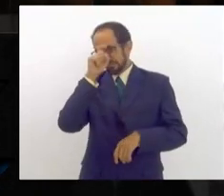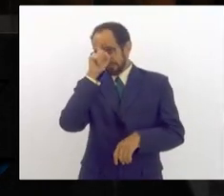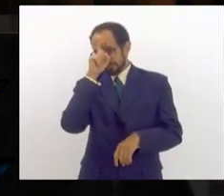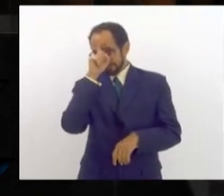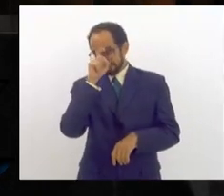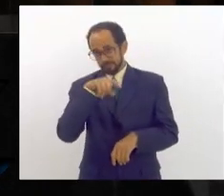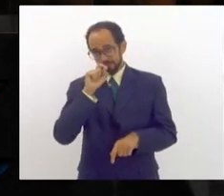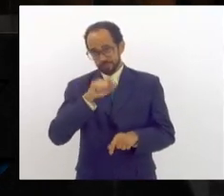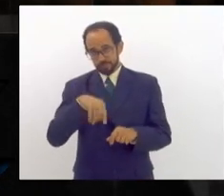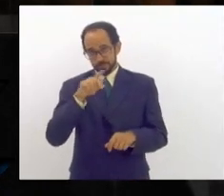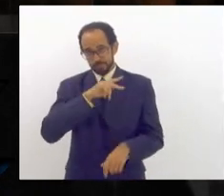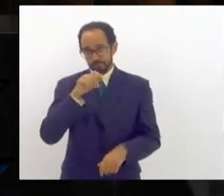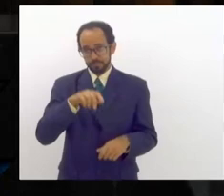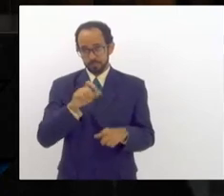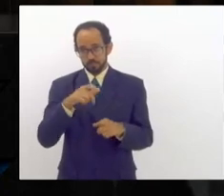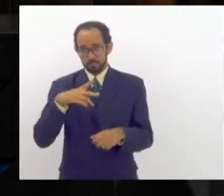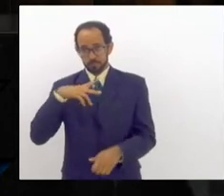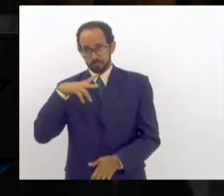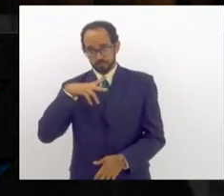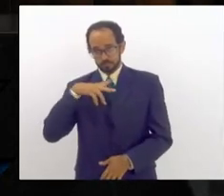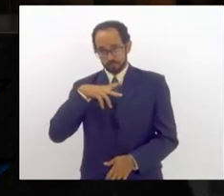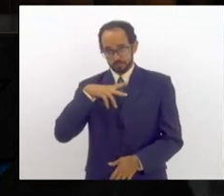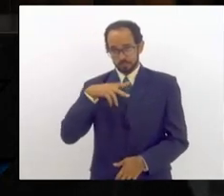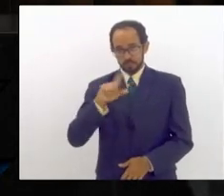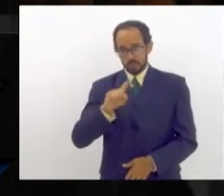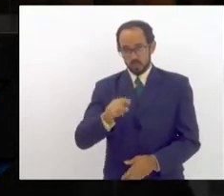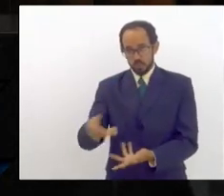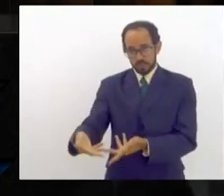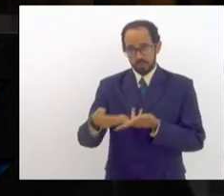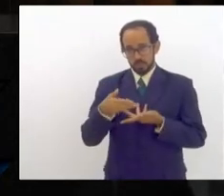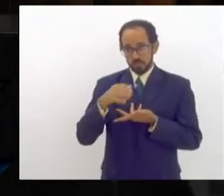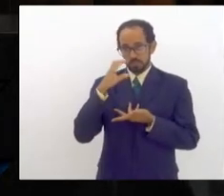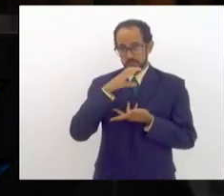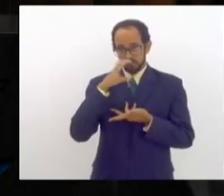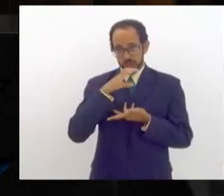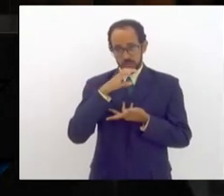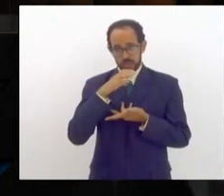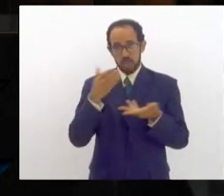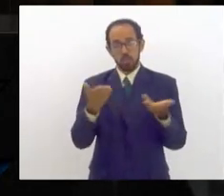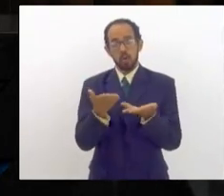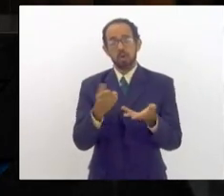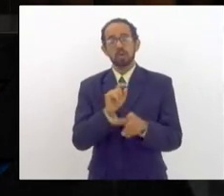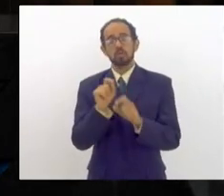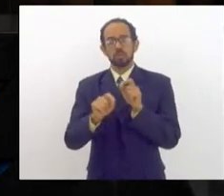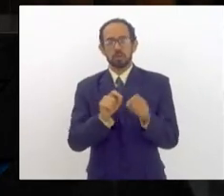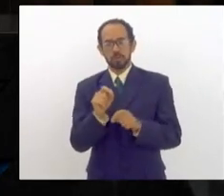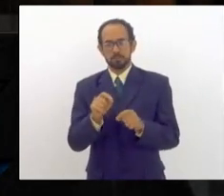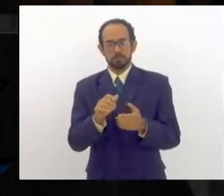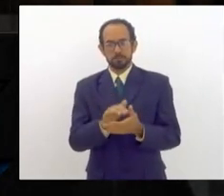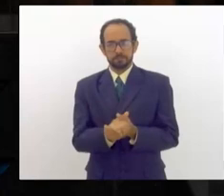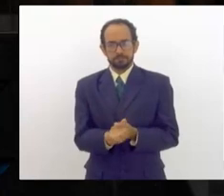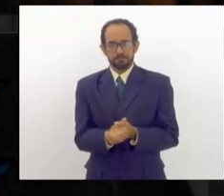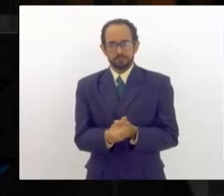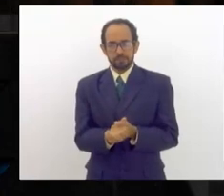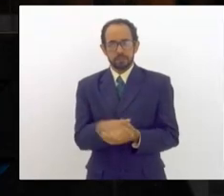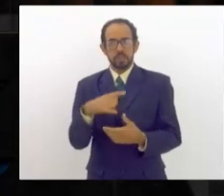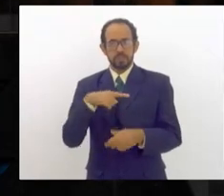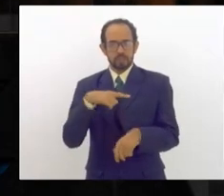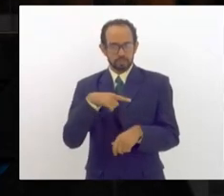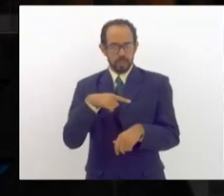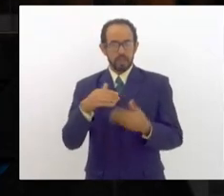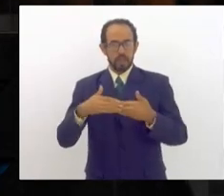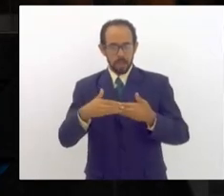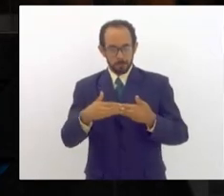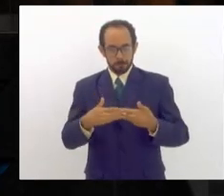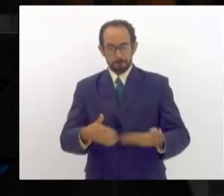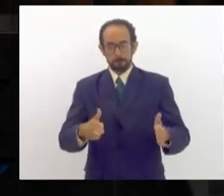dos planos de saúde não atendia emergência agora eles atendem o que que acontece agora você abre espaço para quem não tem plano